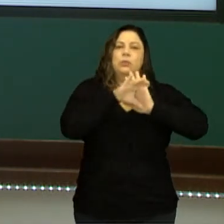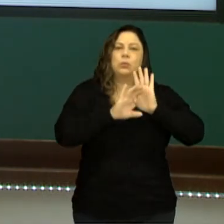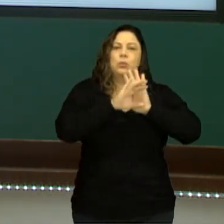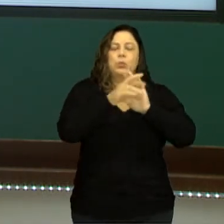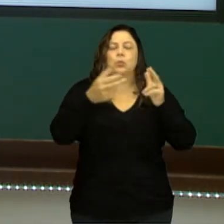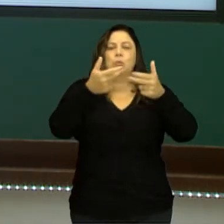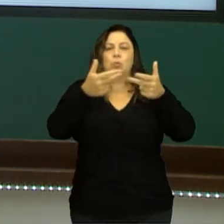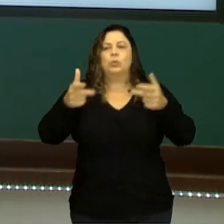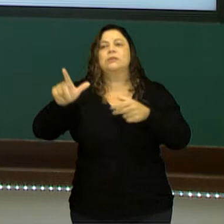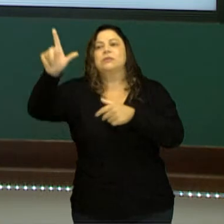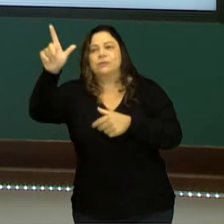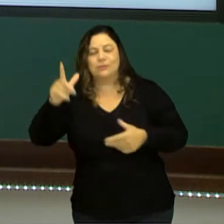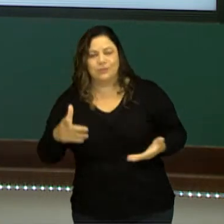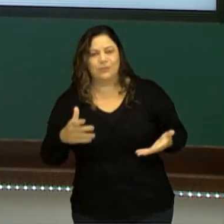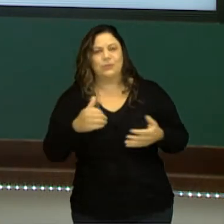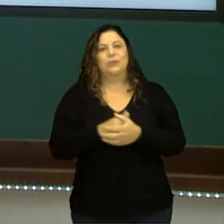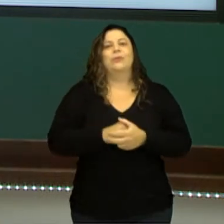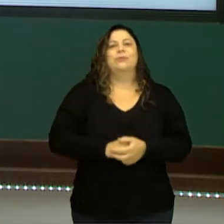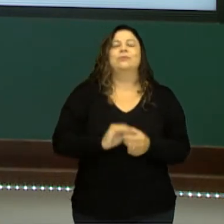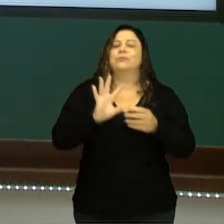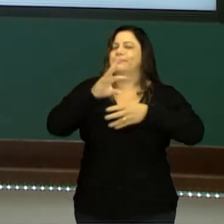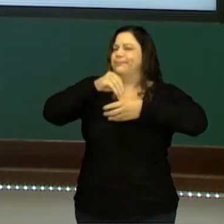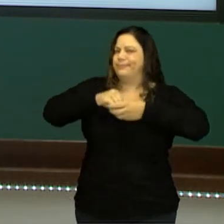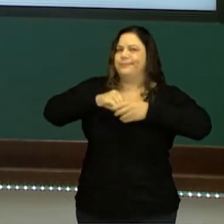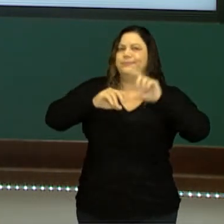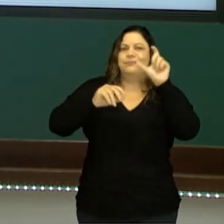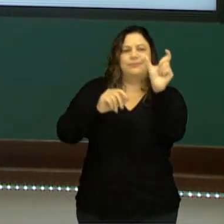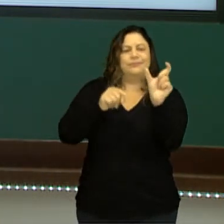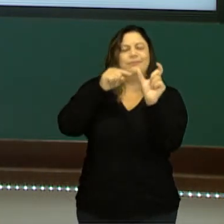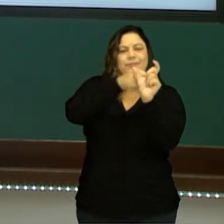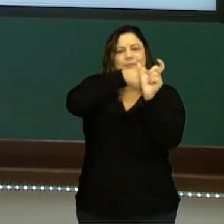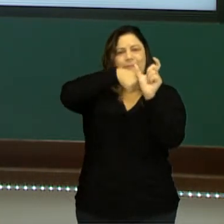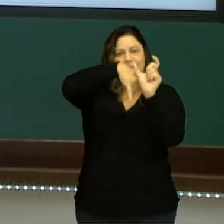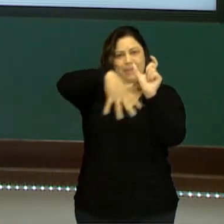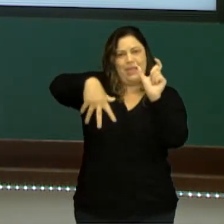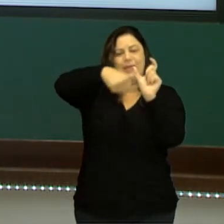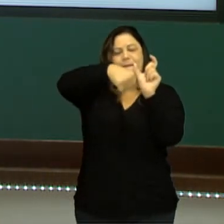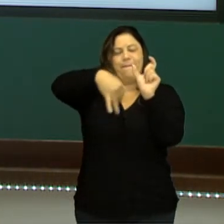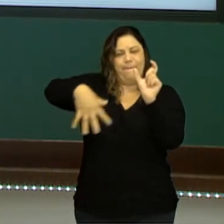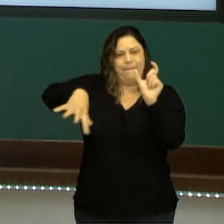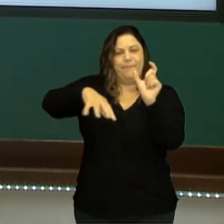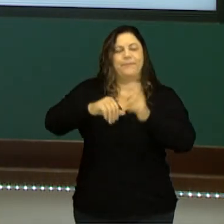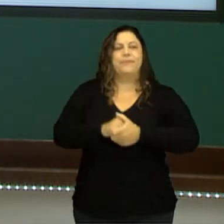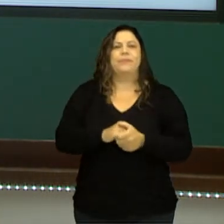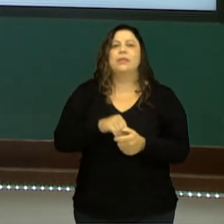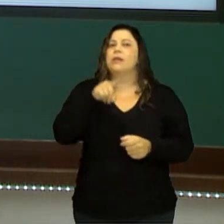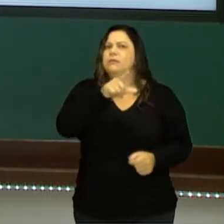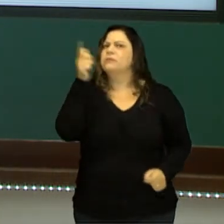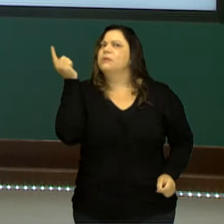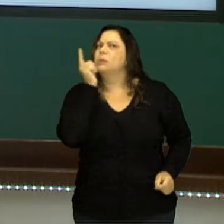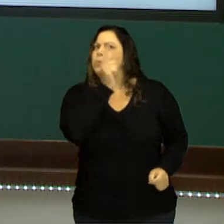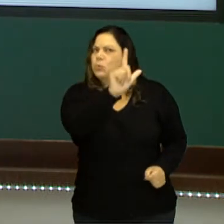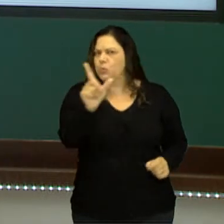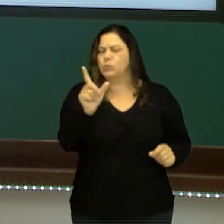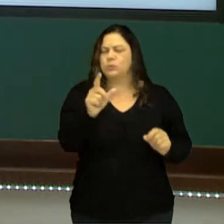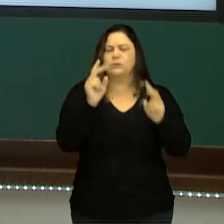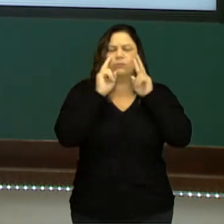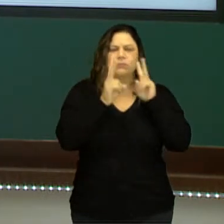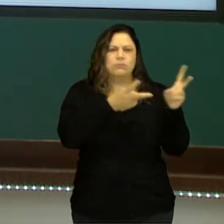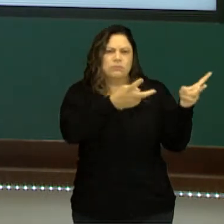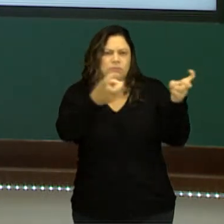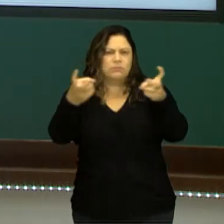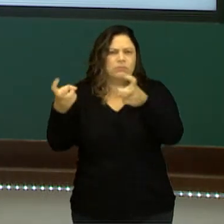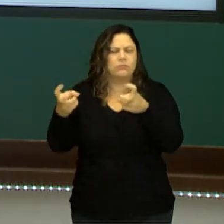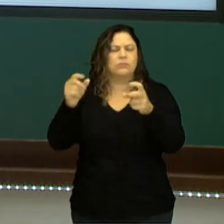e outro conceito dentro desse mapa mental, né? Com o mapa mental feito, você vai conseguir visualizar o que aprendeu até